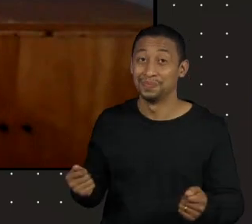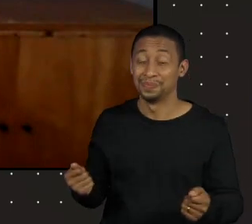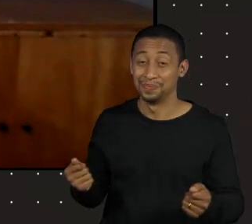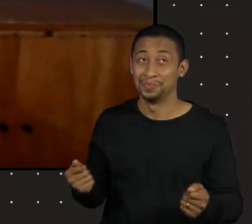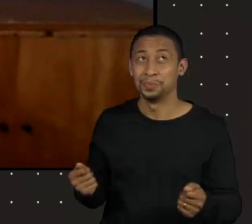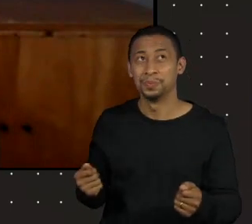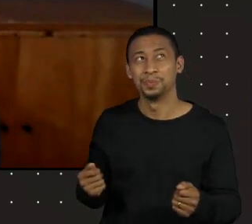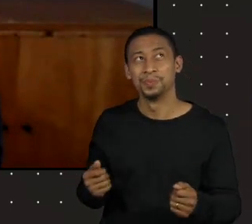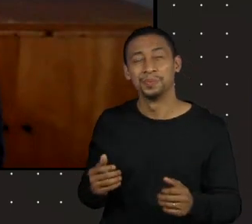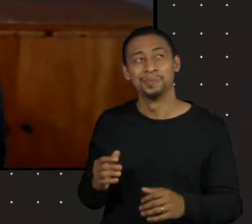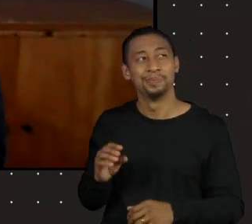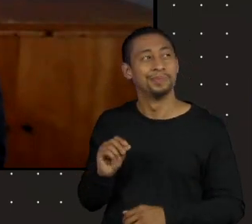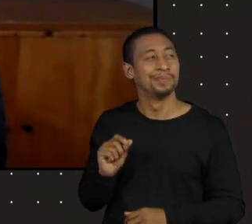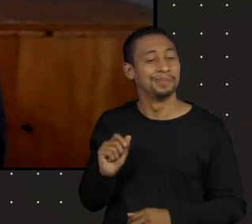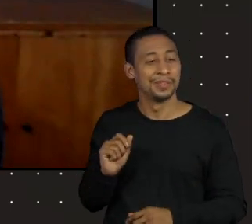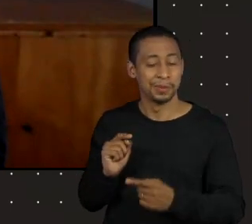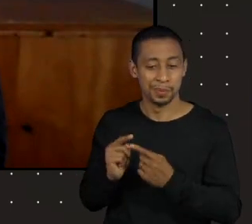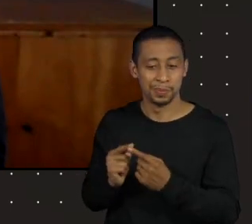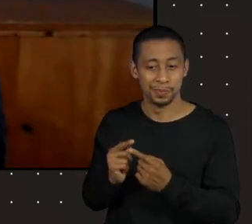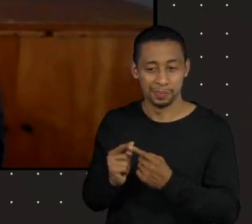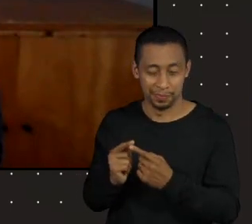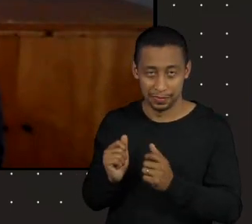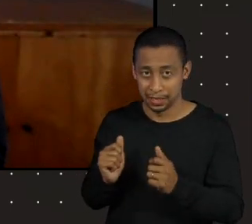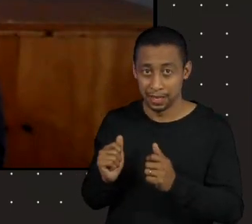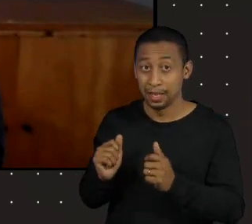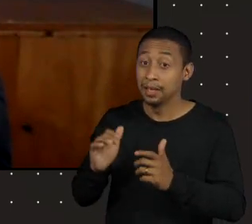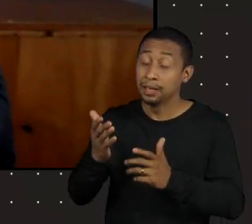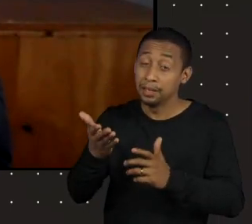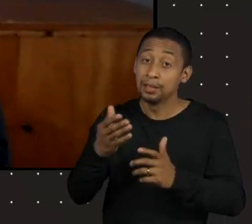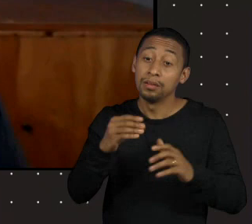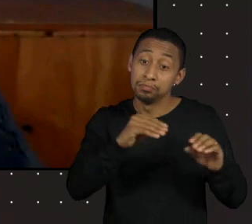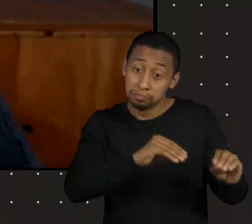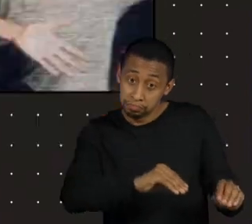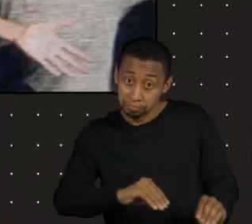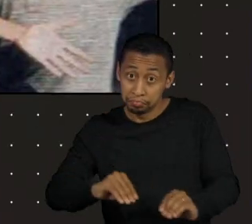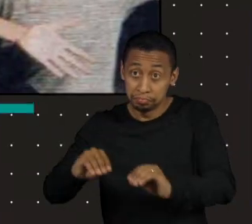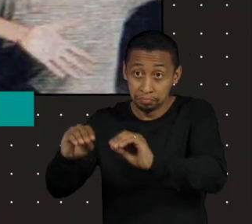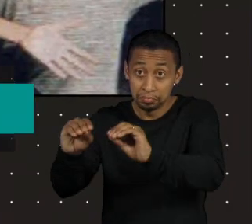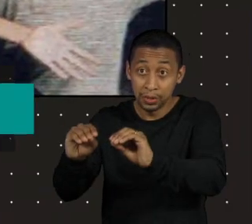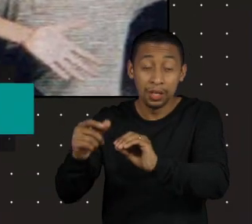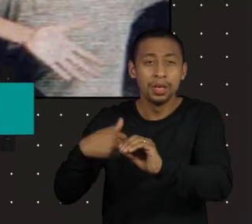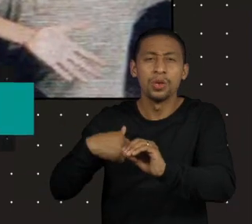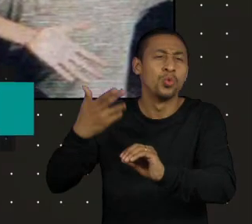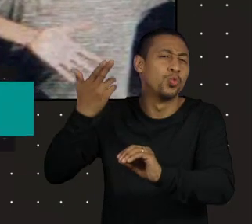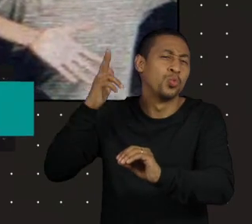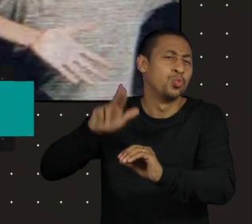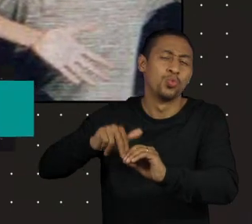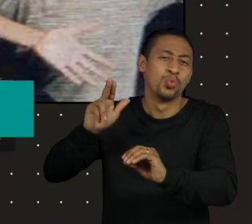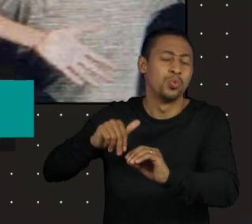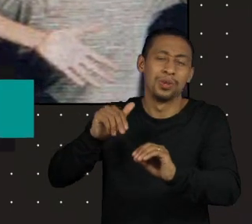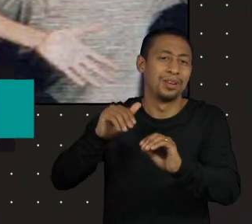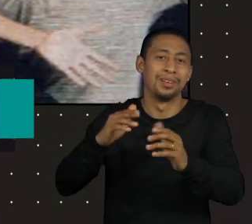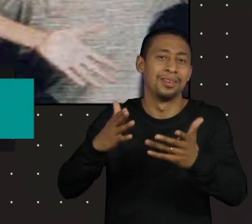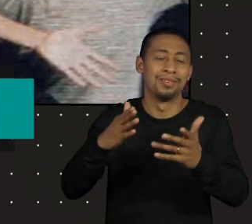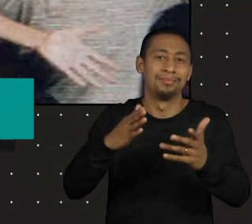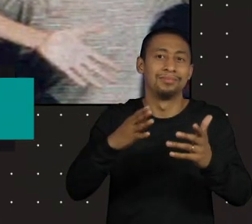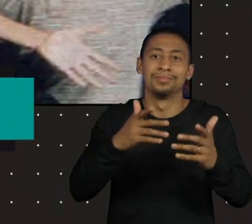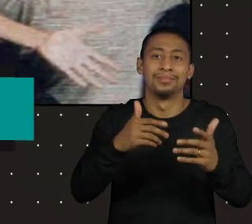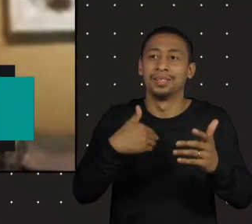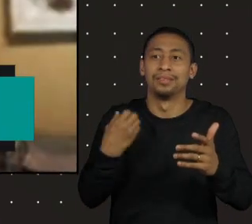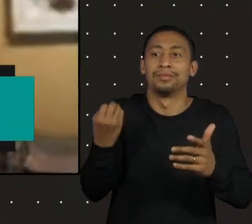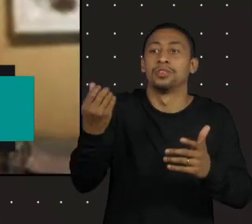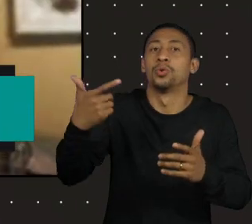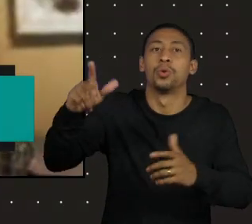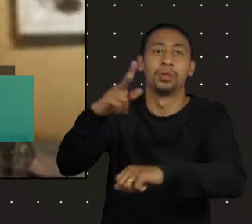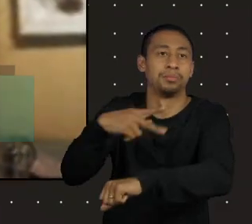porque, primeiro, pela possibilidade, eu nunca tinha saído, né, tinha morado fora, assim, então a possibilidade de morar